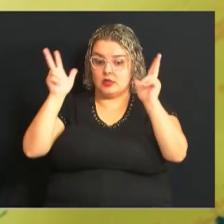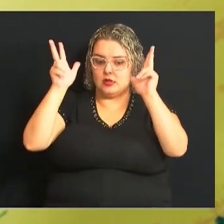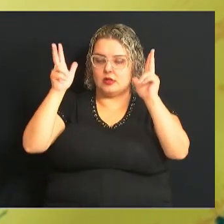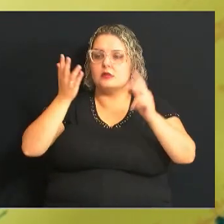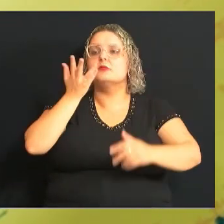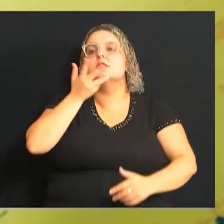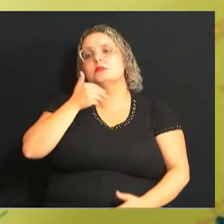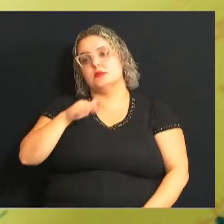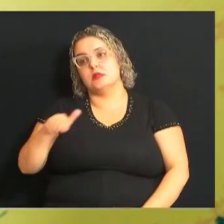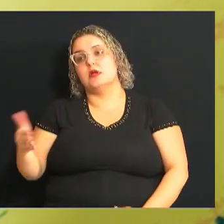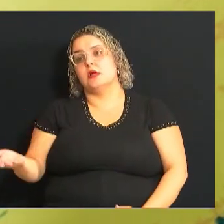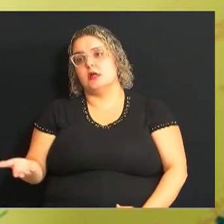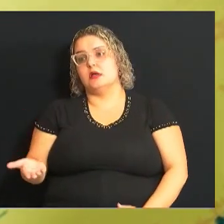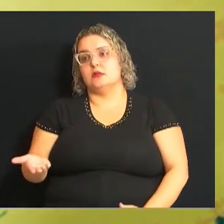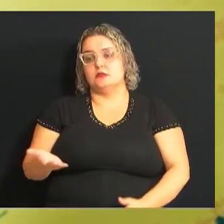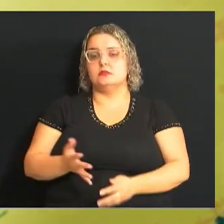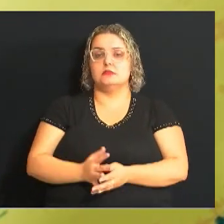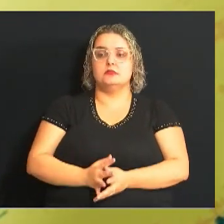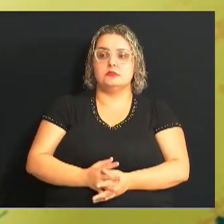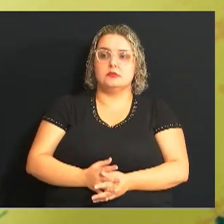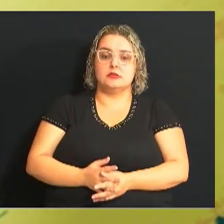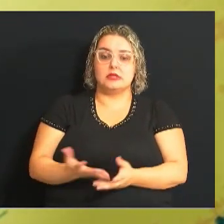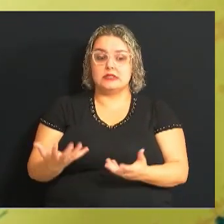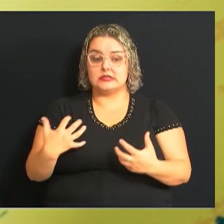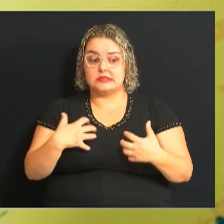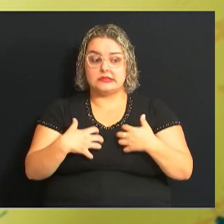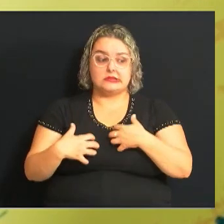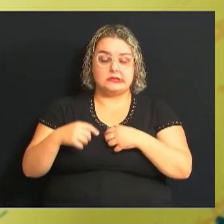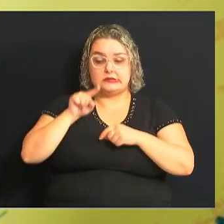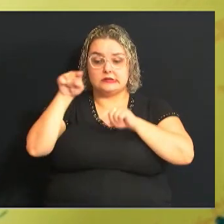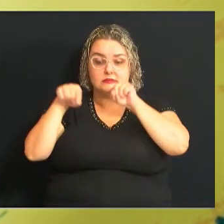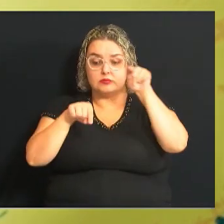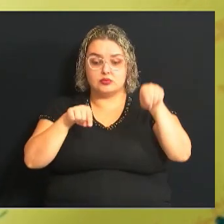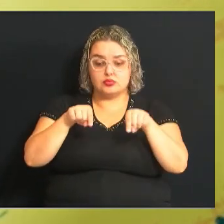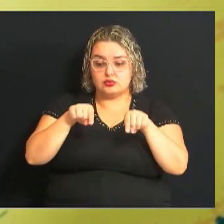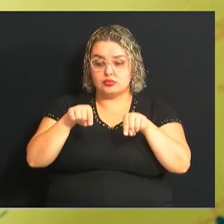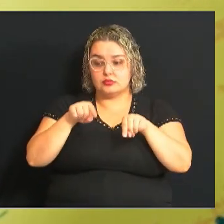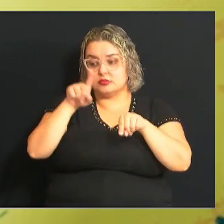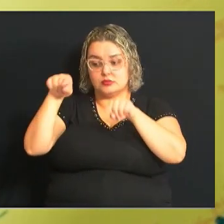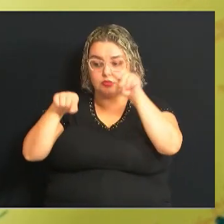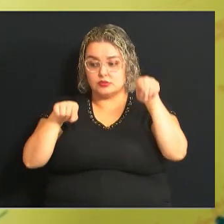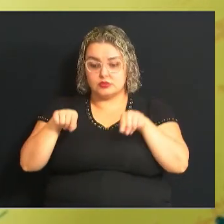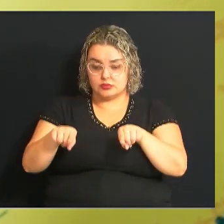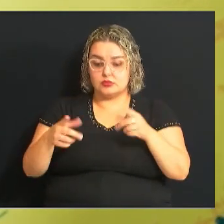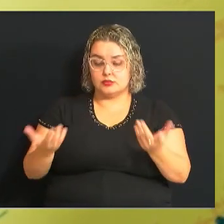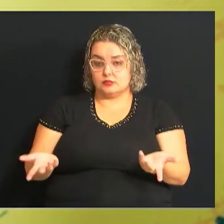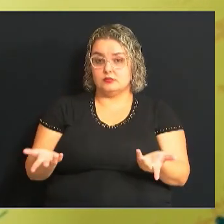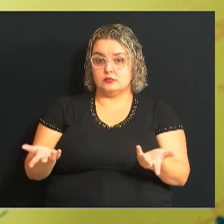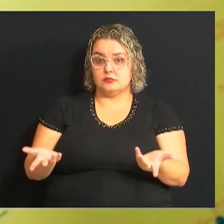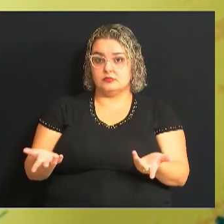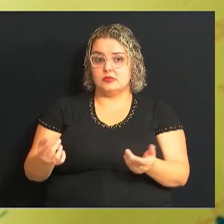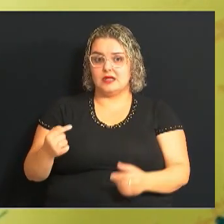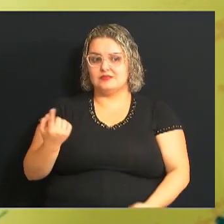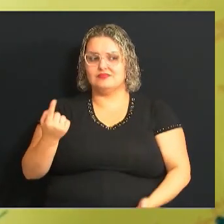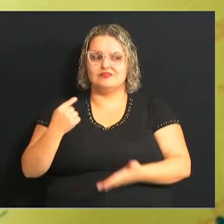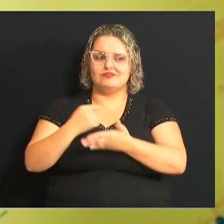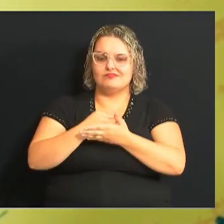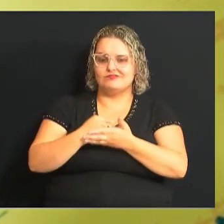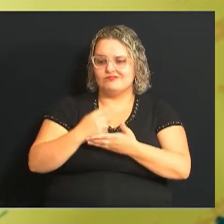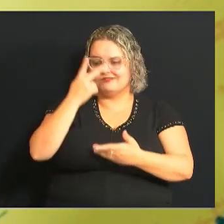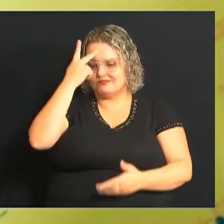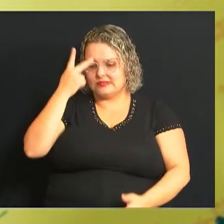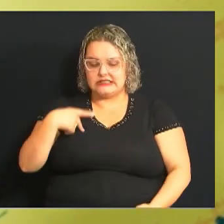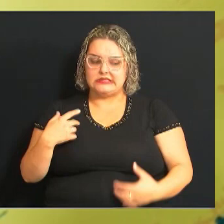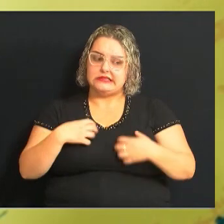é? Essa intriga, né? Essa questão de, puxa vida, de ficar realmente intrigada, incomodada